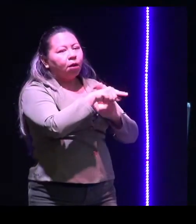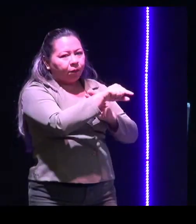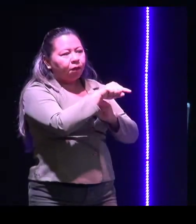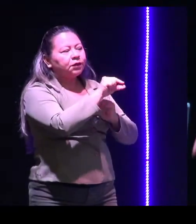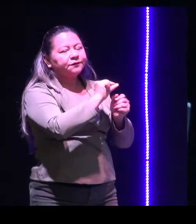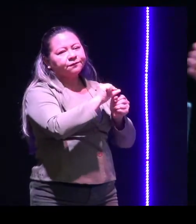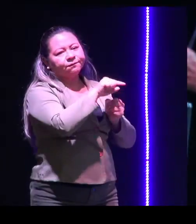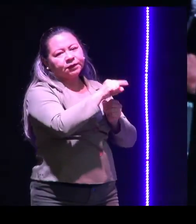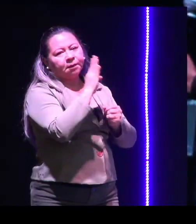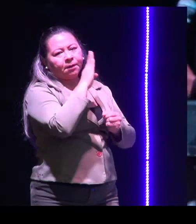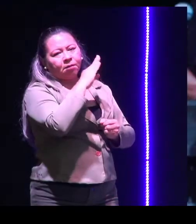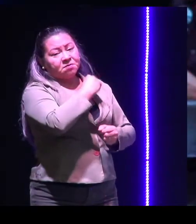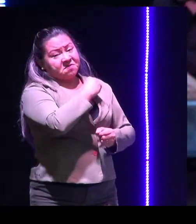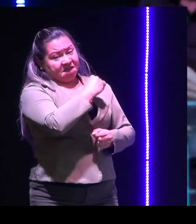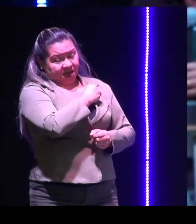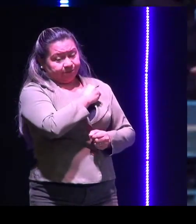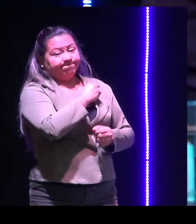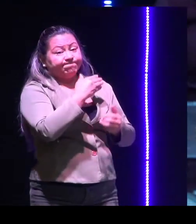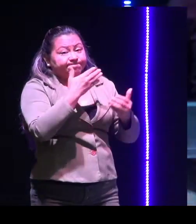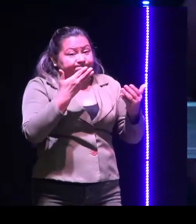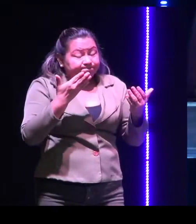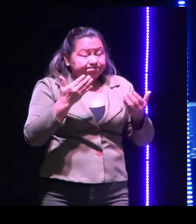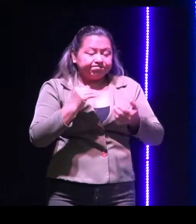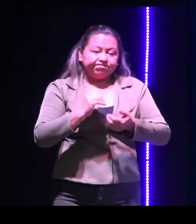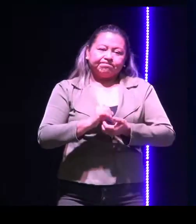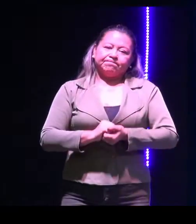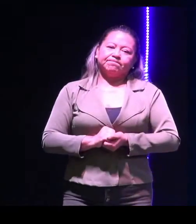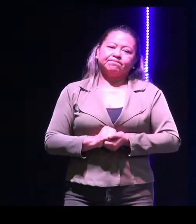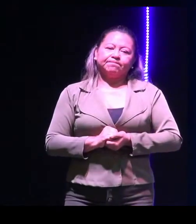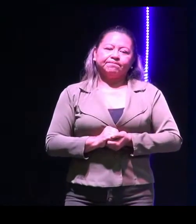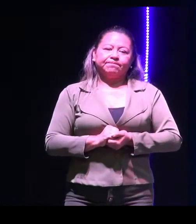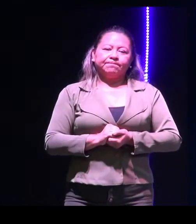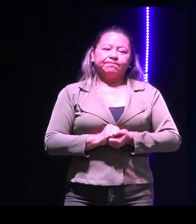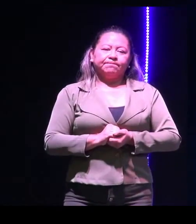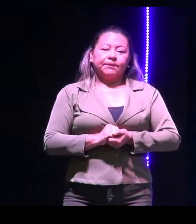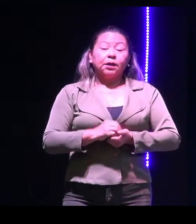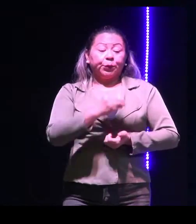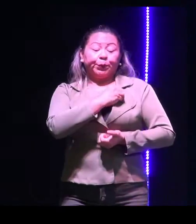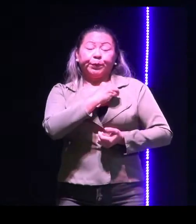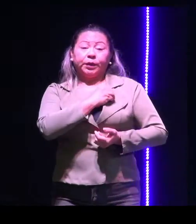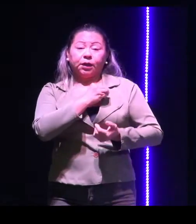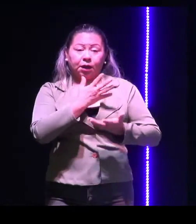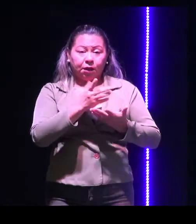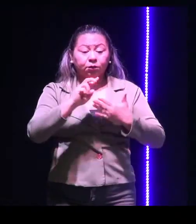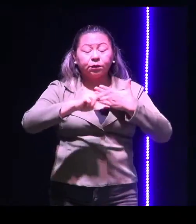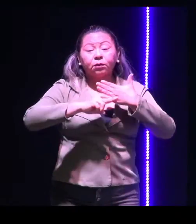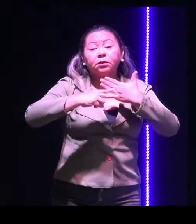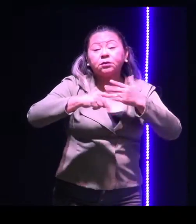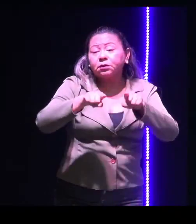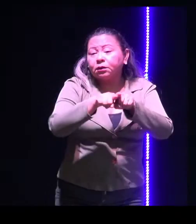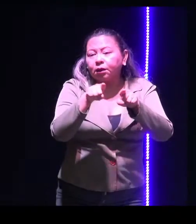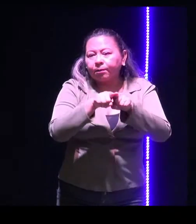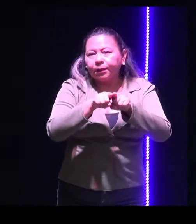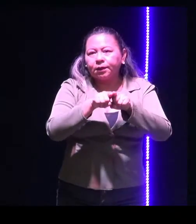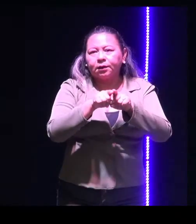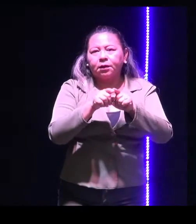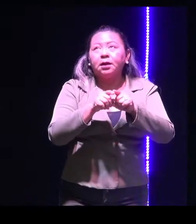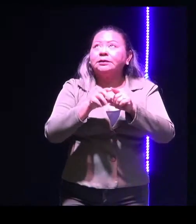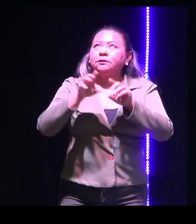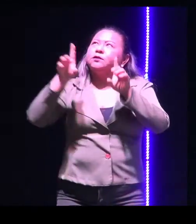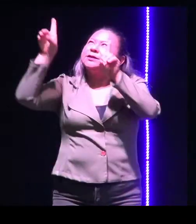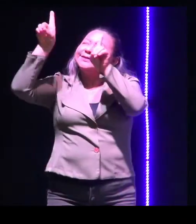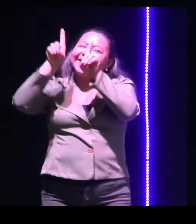as consequências dos seus próprios pecados. O pecado, outra consequência, é que ele quebra a comunhão